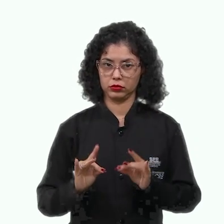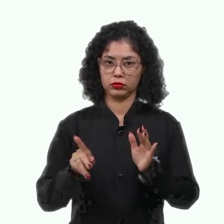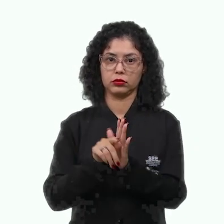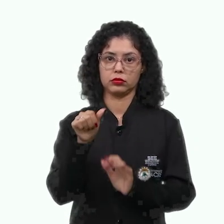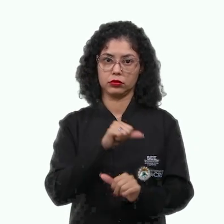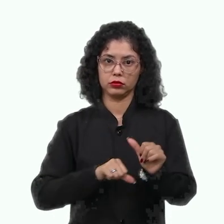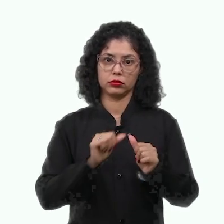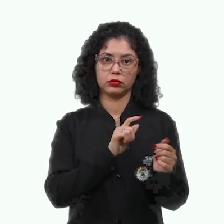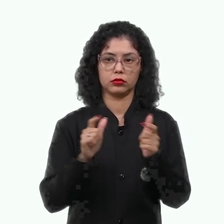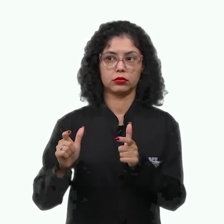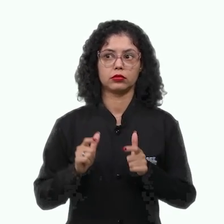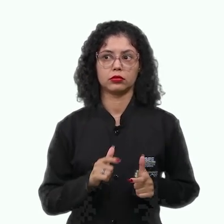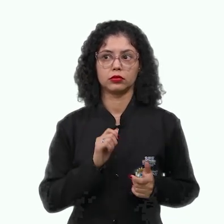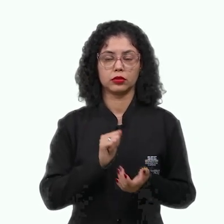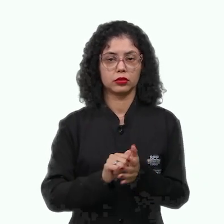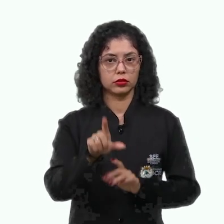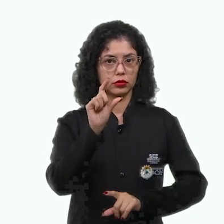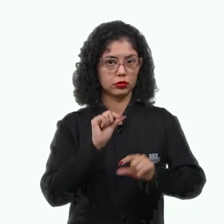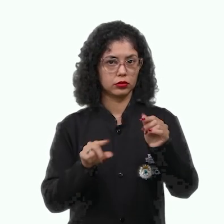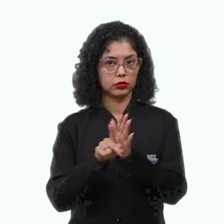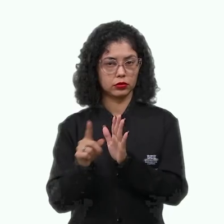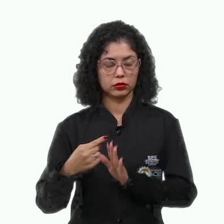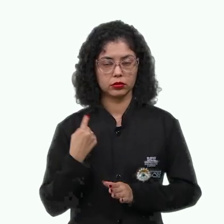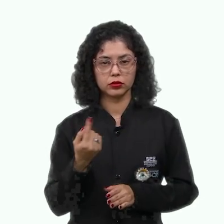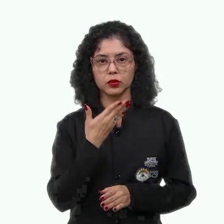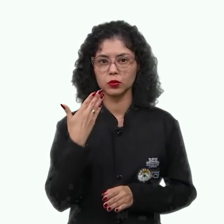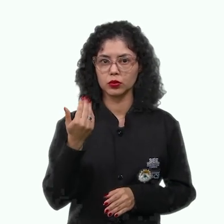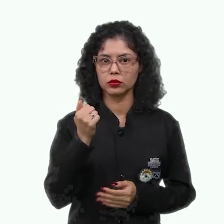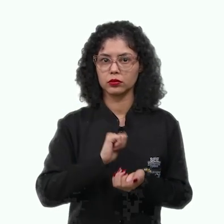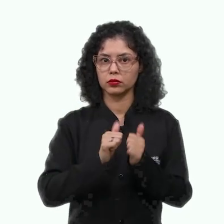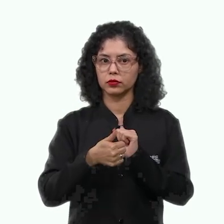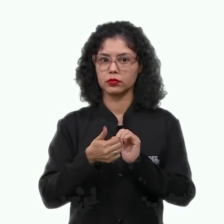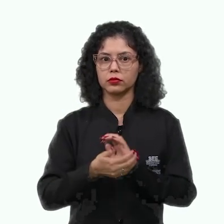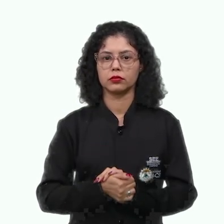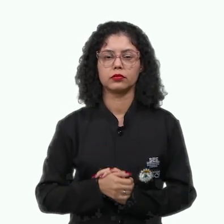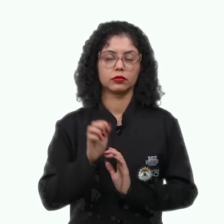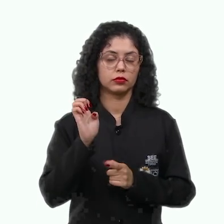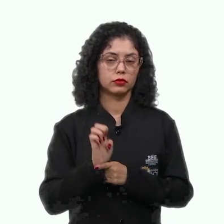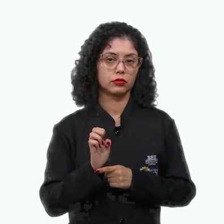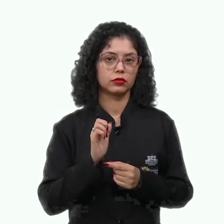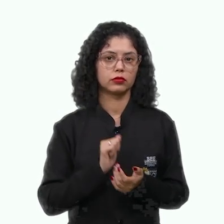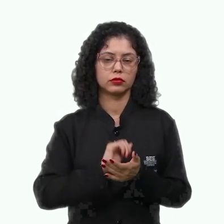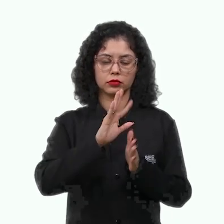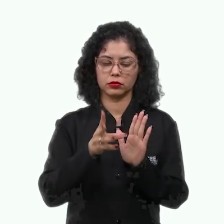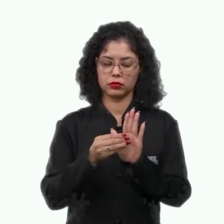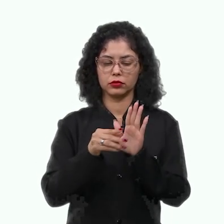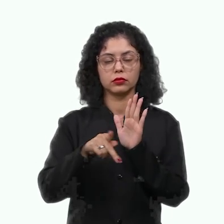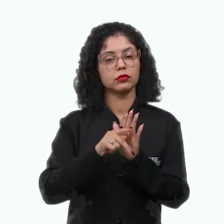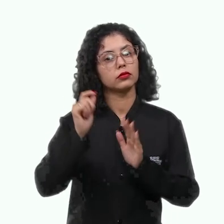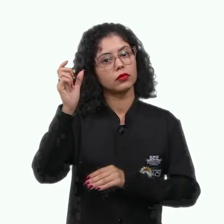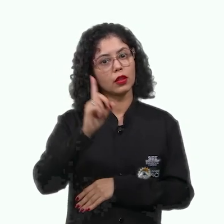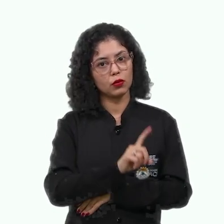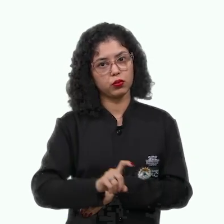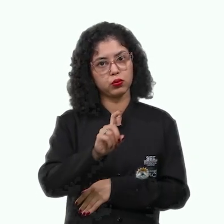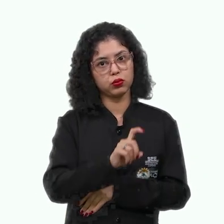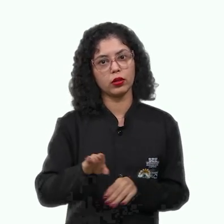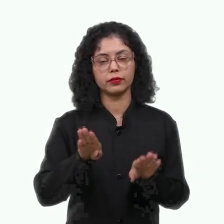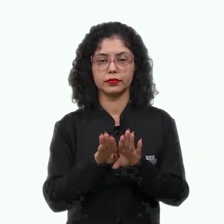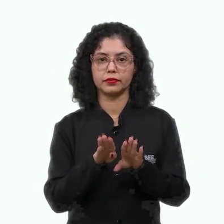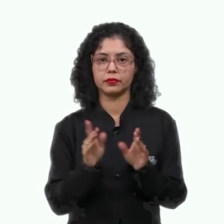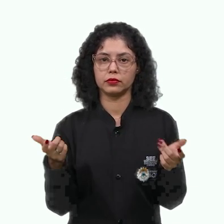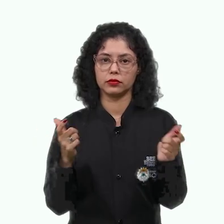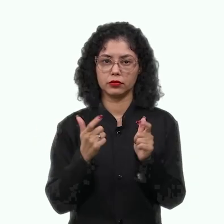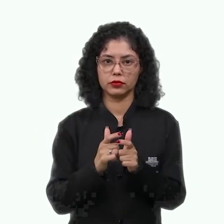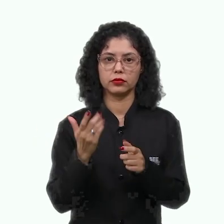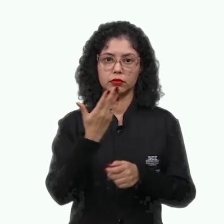Modificação do ambiente para selecionar indivíduos melhor adaptados. Ou E. Aplicação de inseticidas a fim de